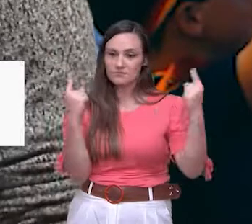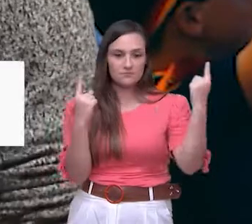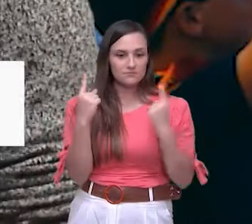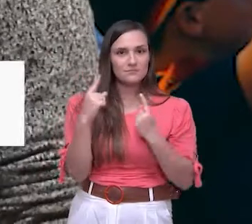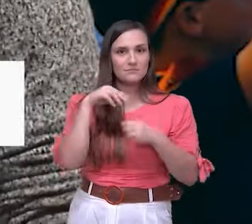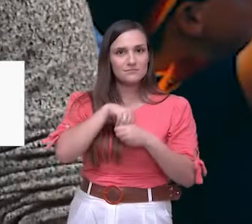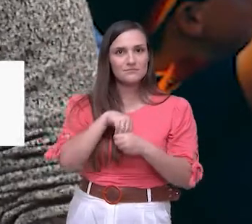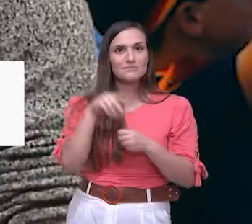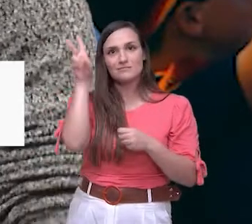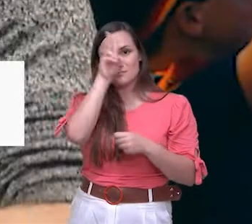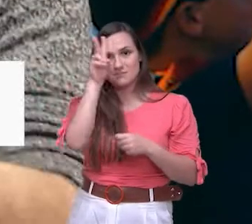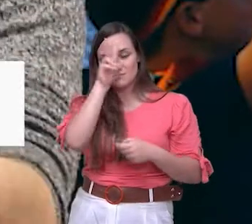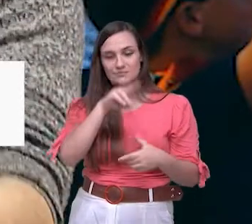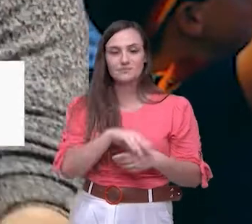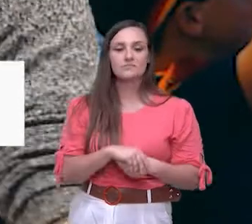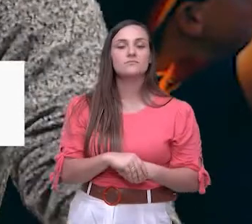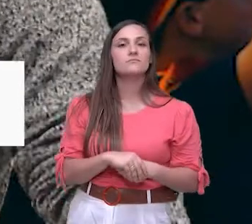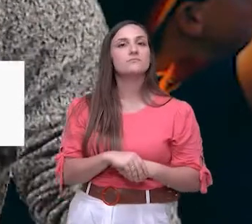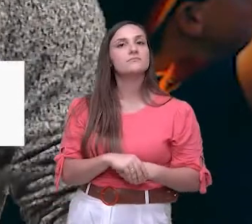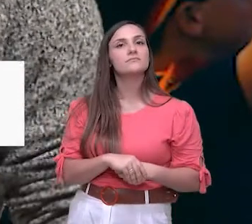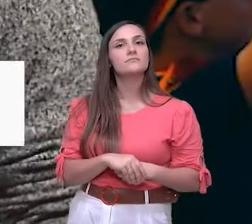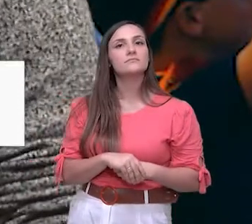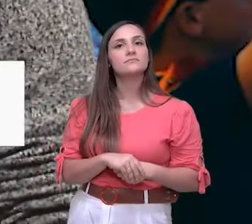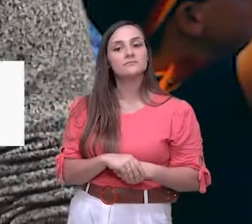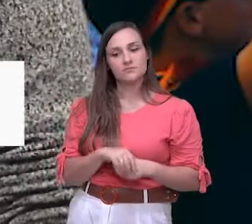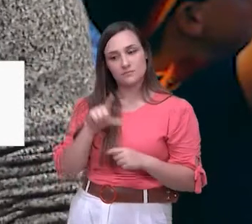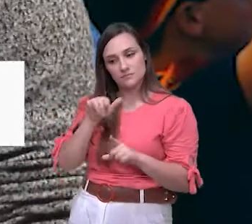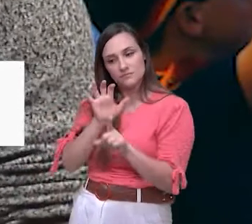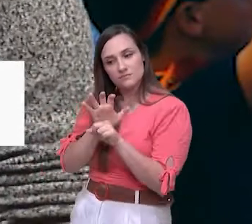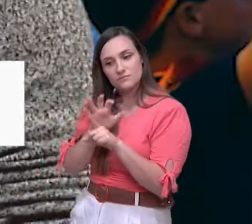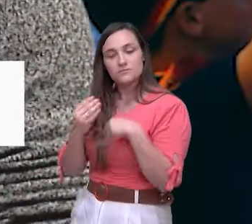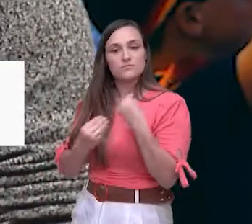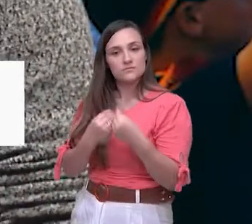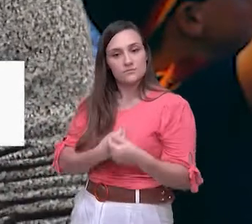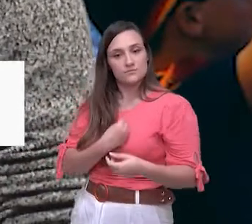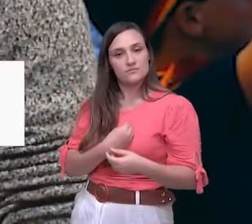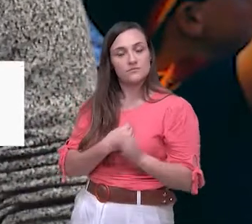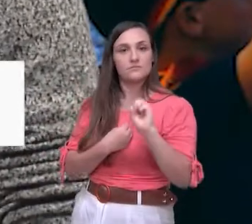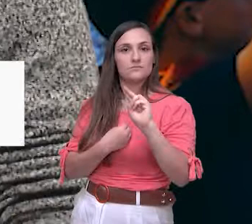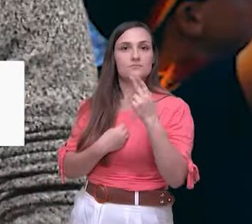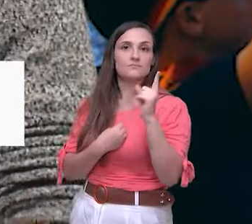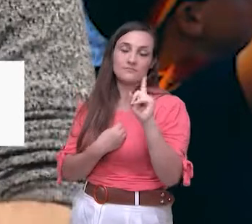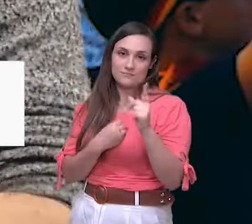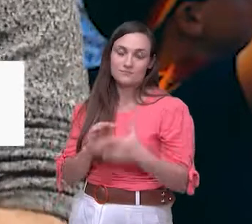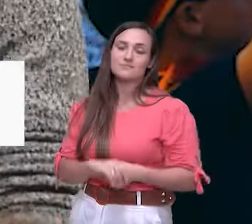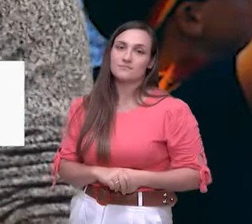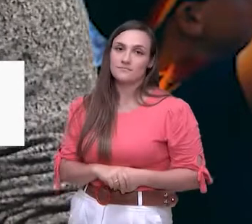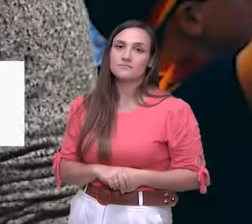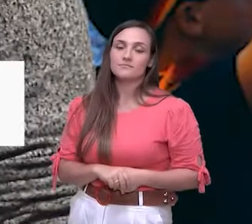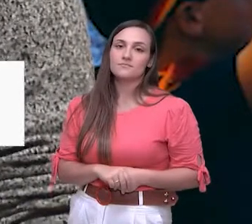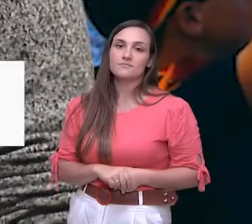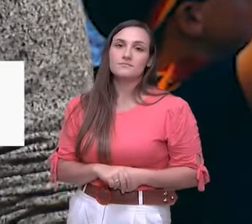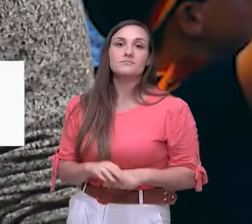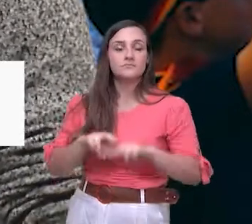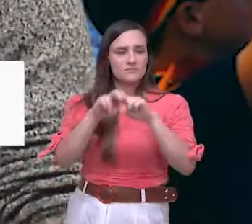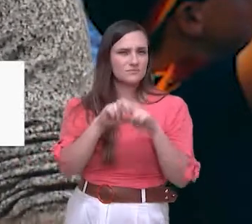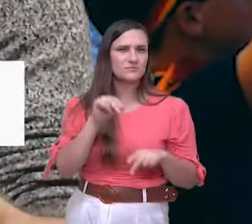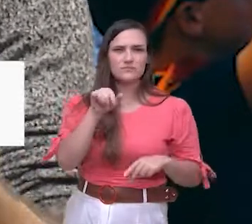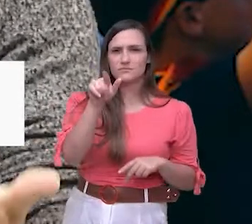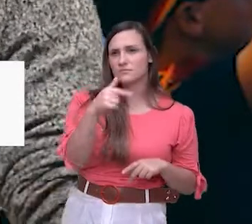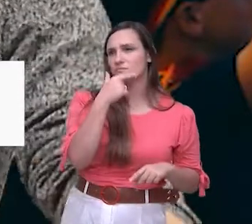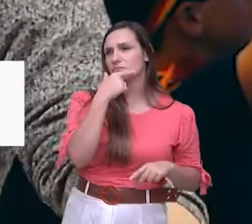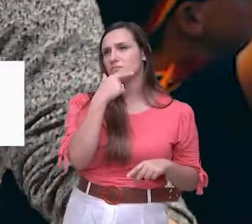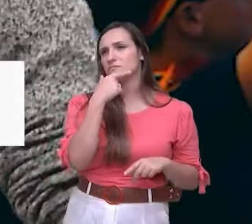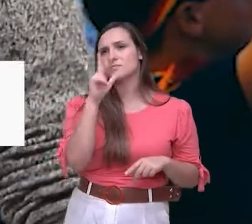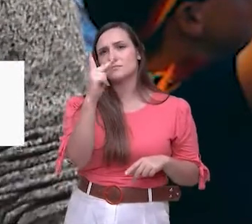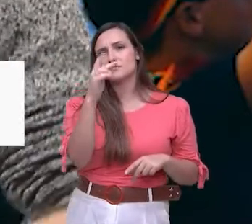do ser humano Né desde que vão dizer como uma pessoa se desenvolve ou não e isso faz parte de todos né